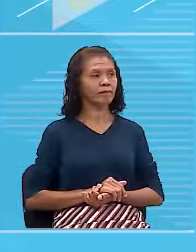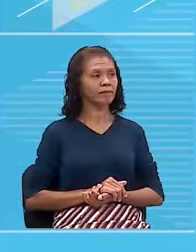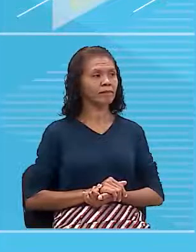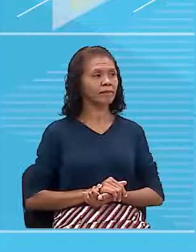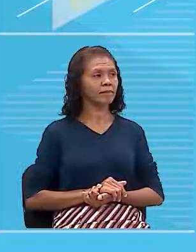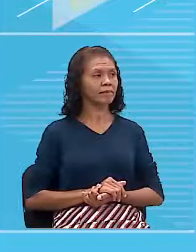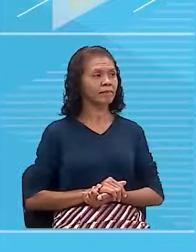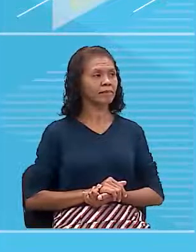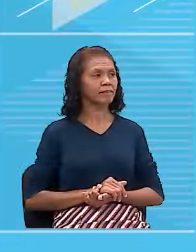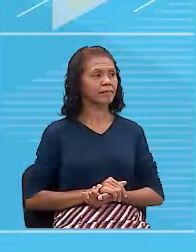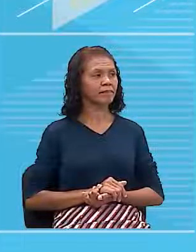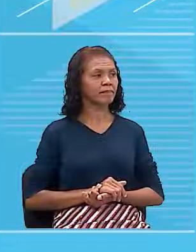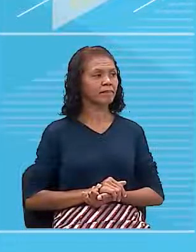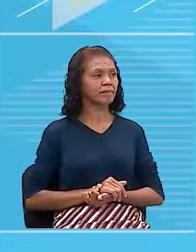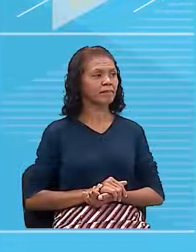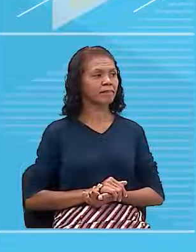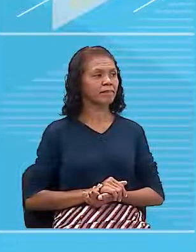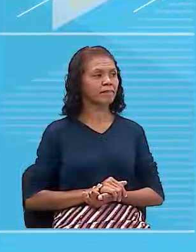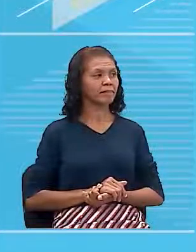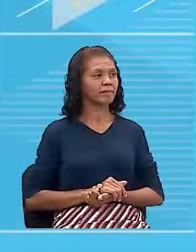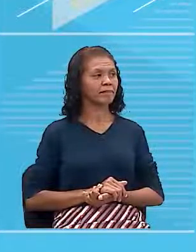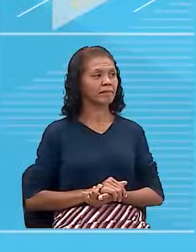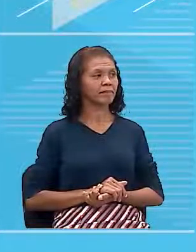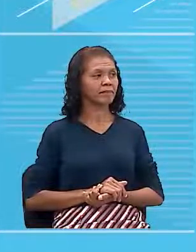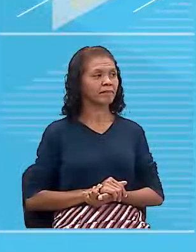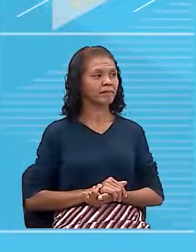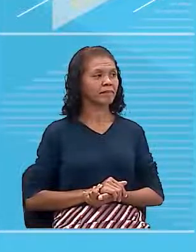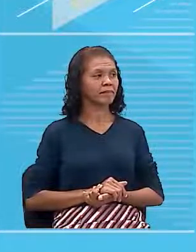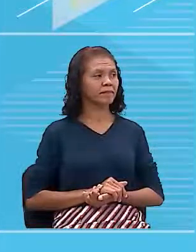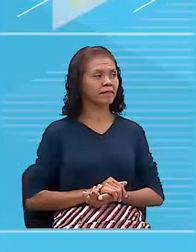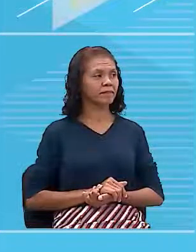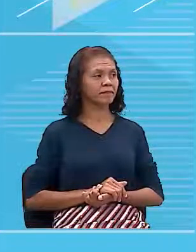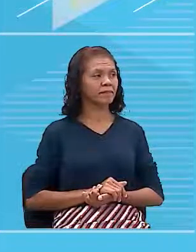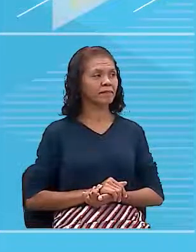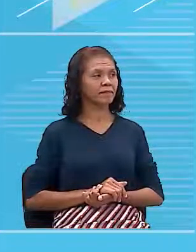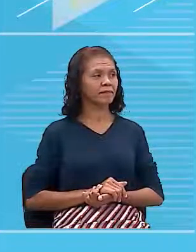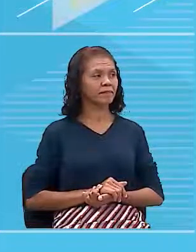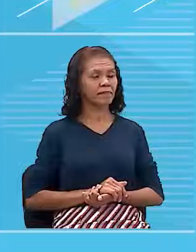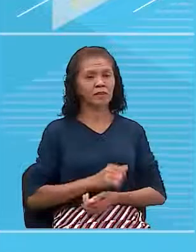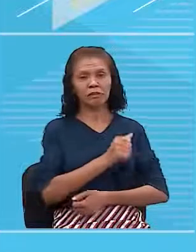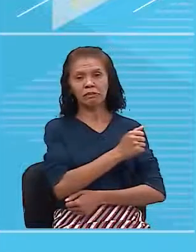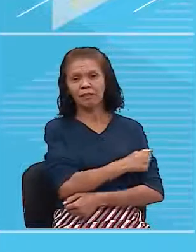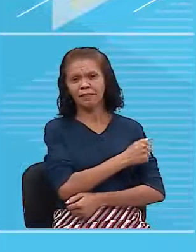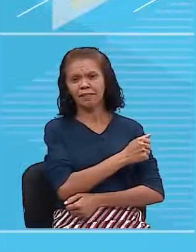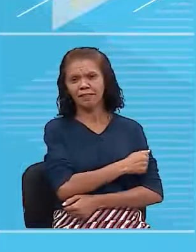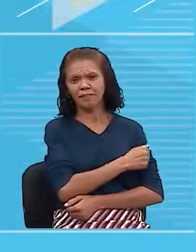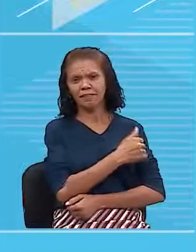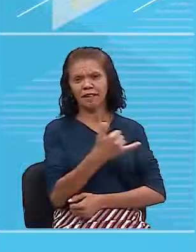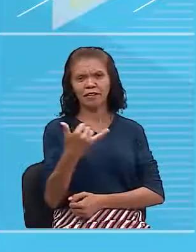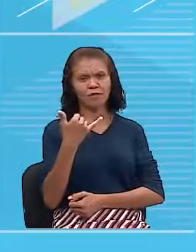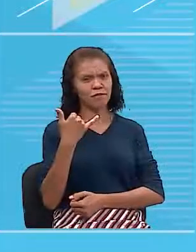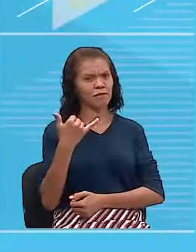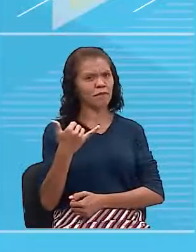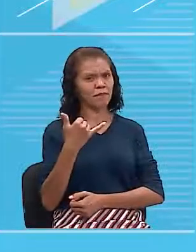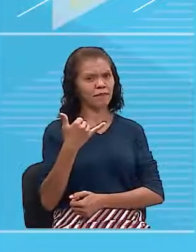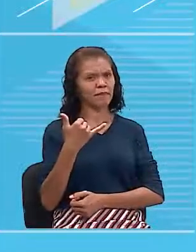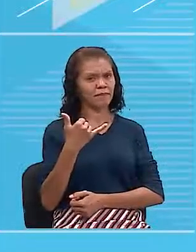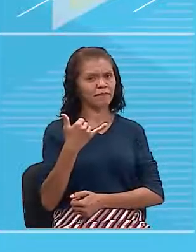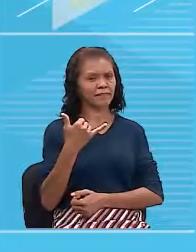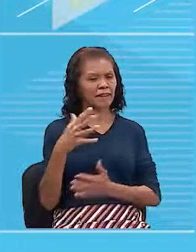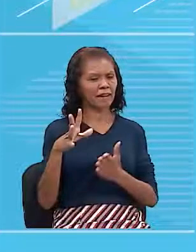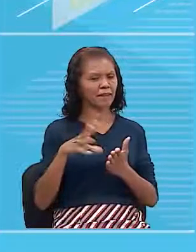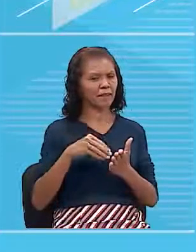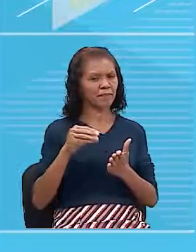para ver se entendeu como a galera tá sumida aí porque disse que tava copiando eu vou dar agora três